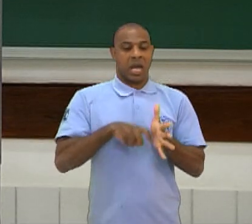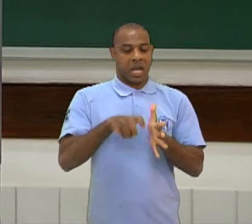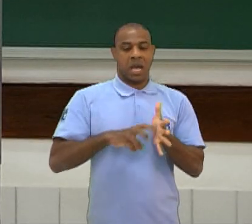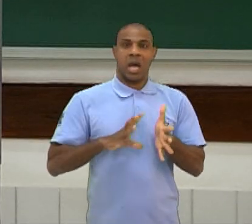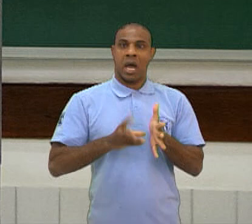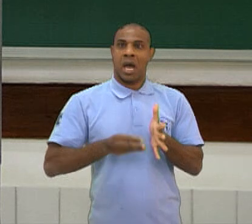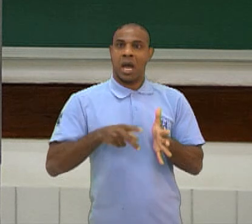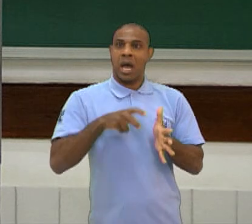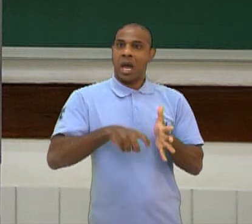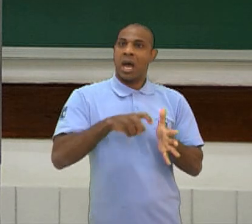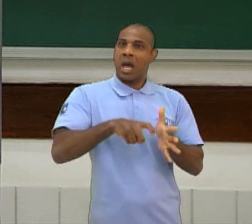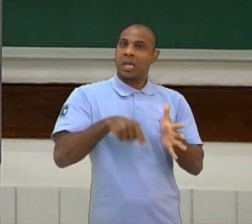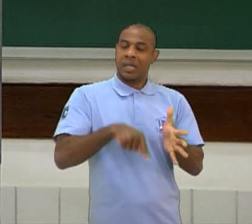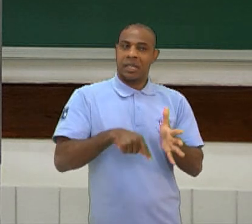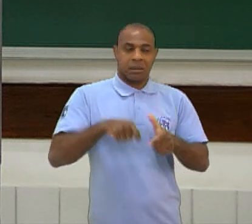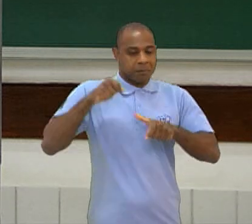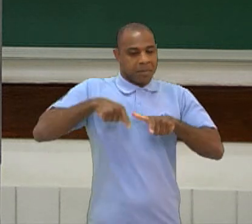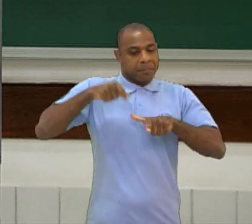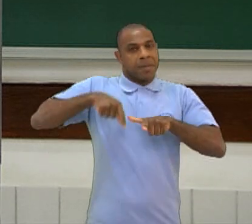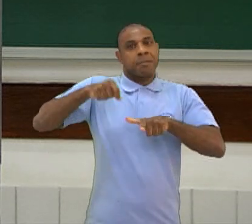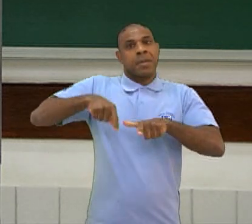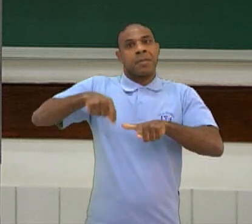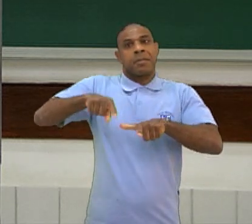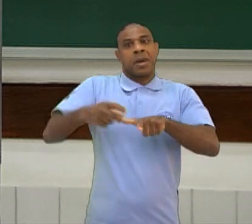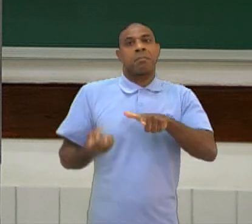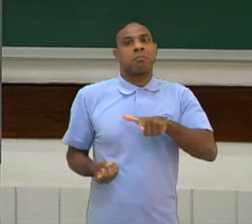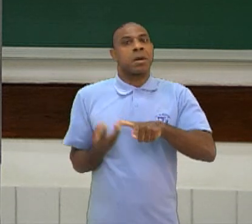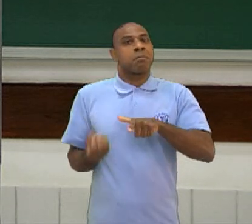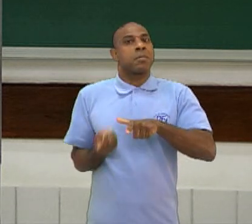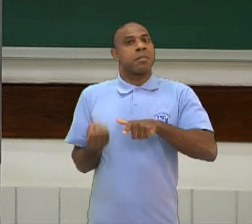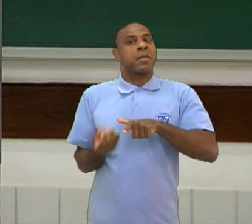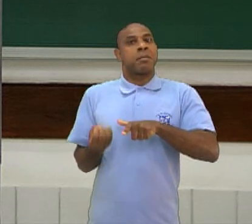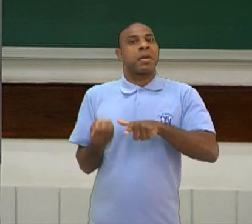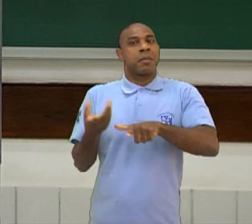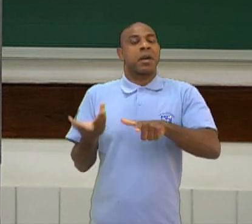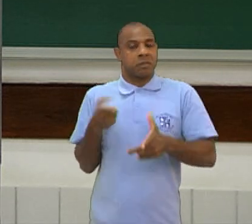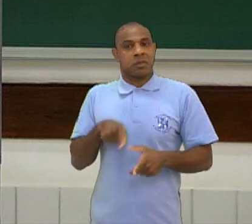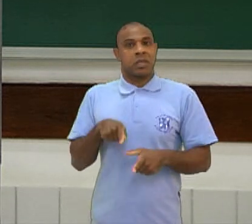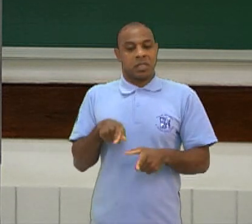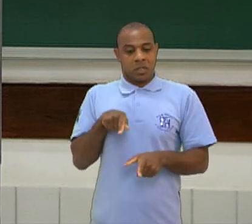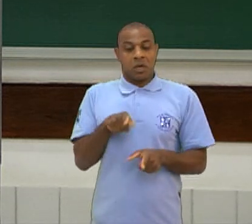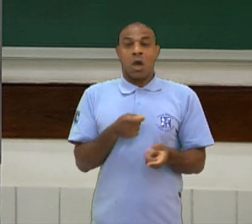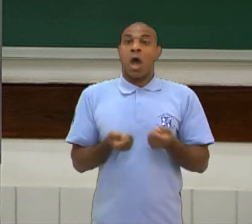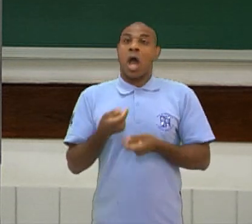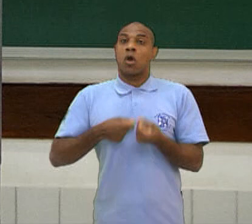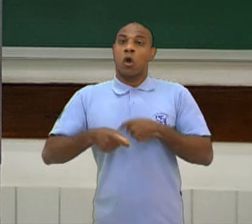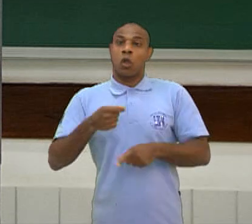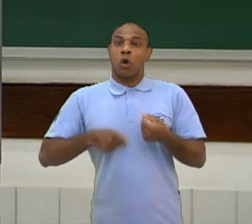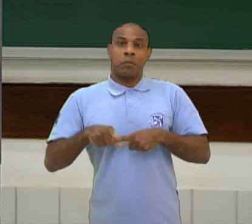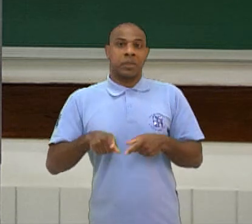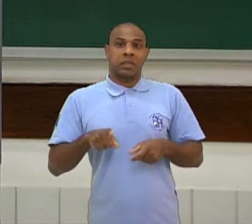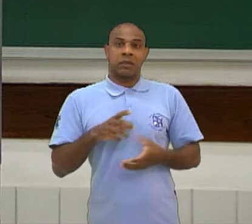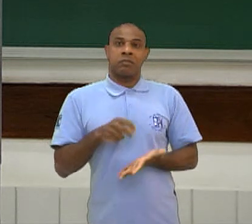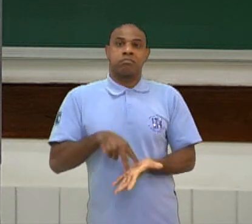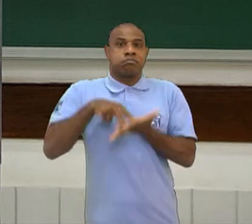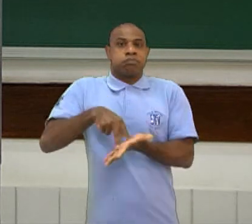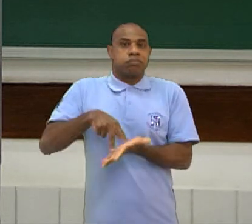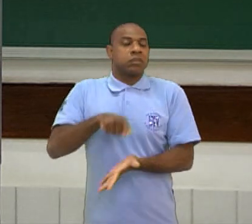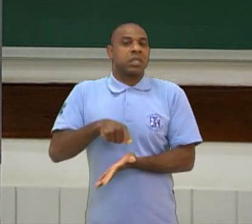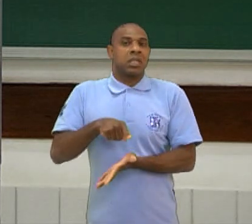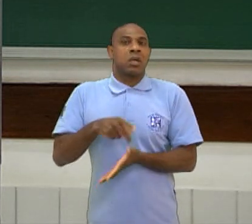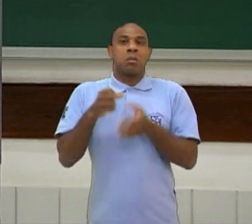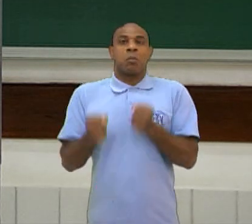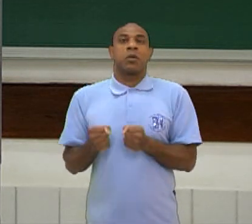escravocrata, feita no latifúndio, e com base na monocultura, é a base econômica que vai sustentar esse poder das elites. São